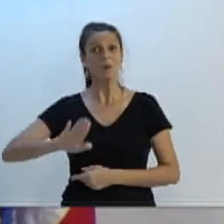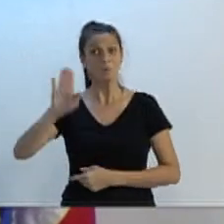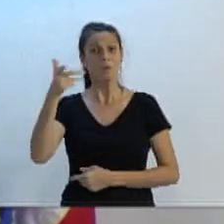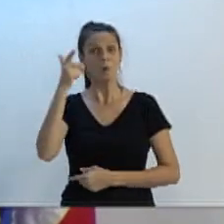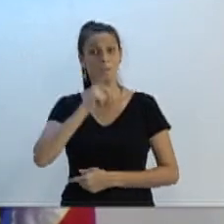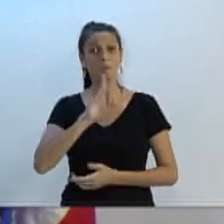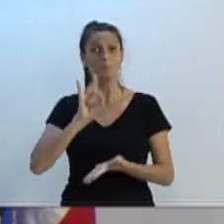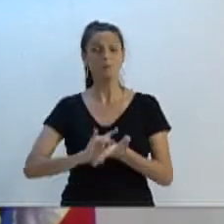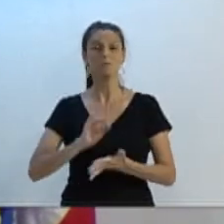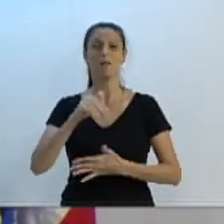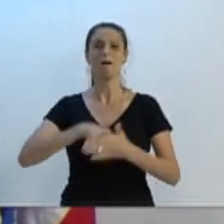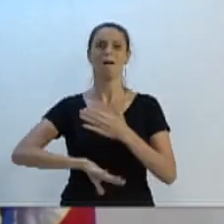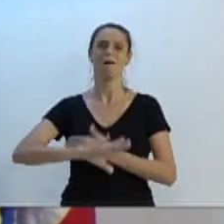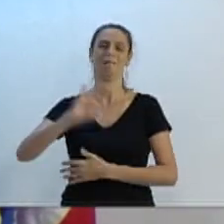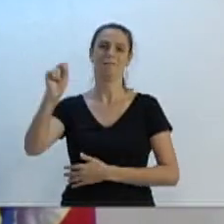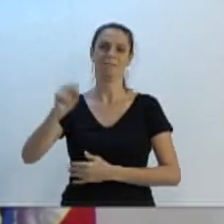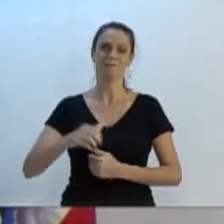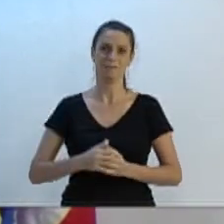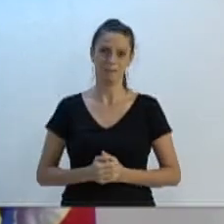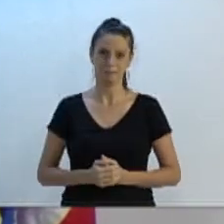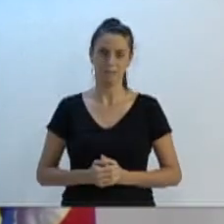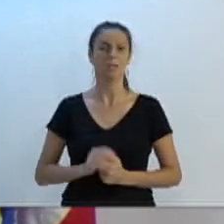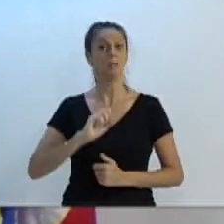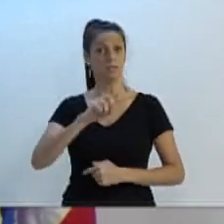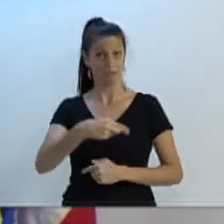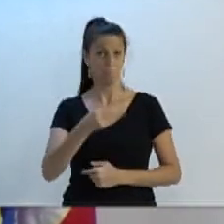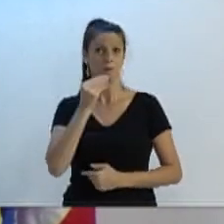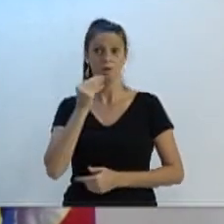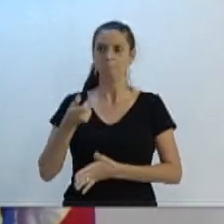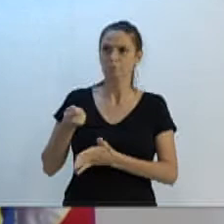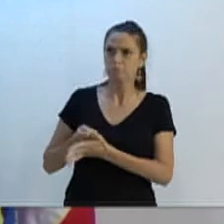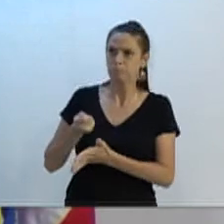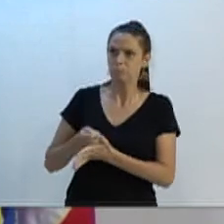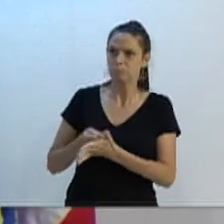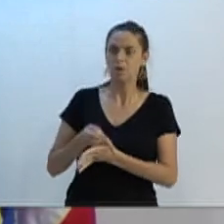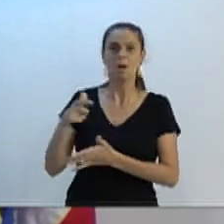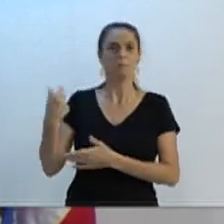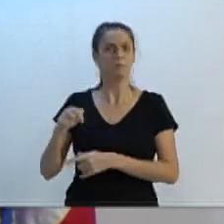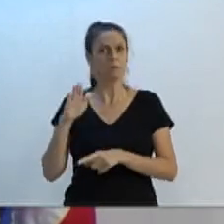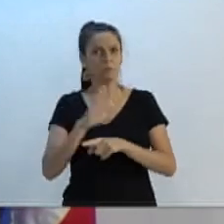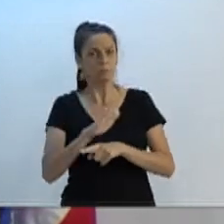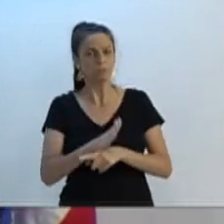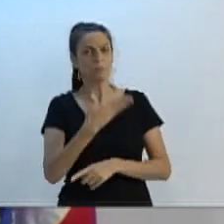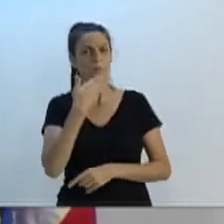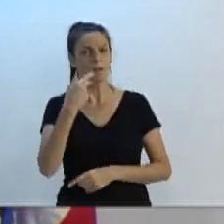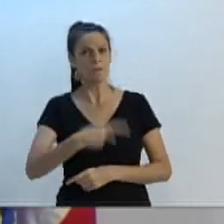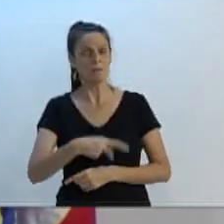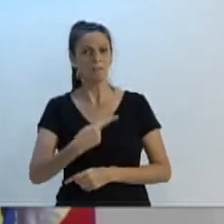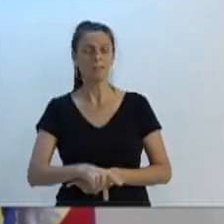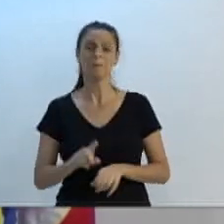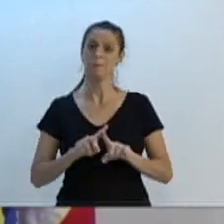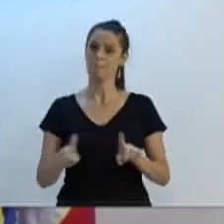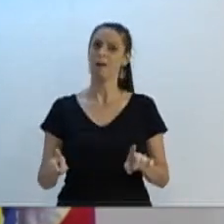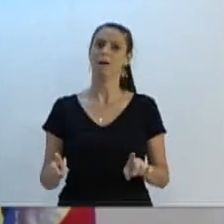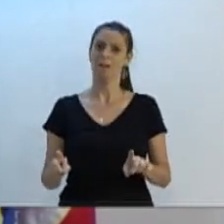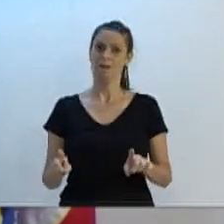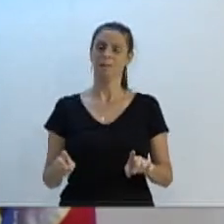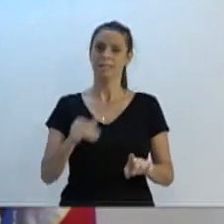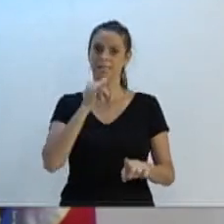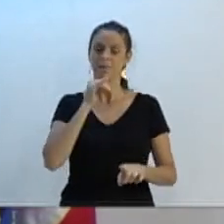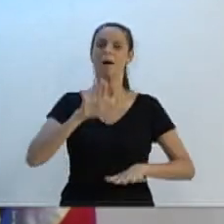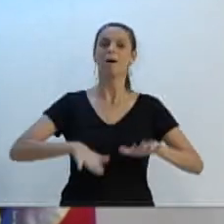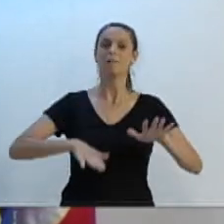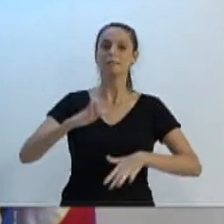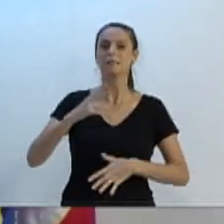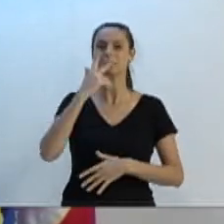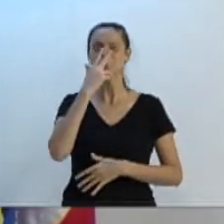objetivo e depois também obviamente cobrar deles melhores condições aqui para nossa gente o que não dá é para todo mundo levar